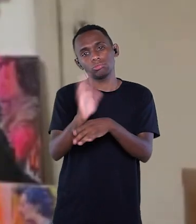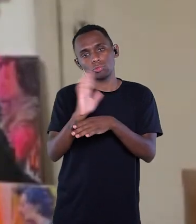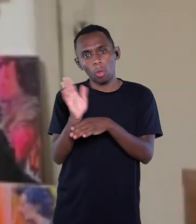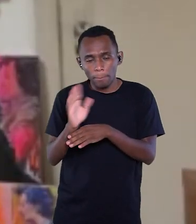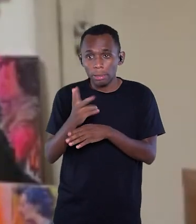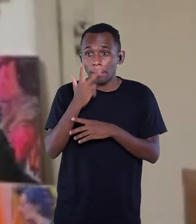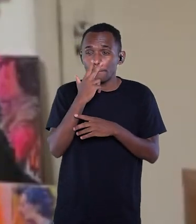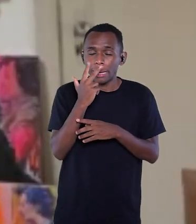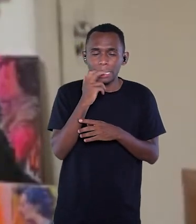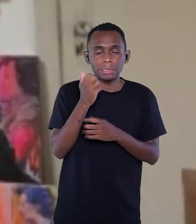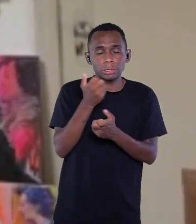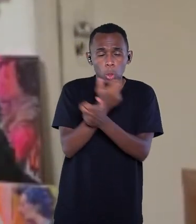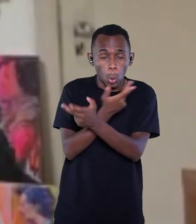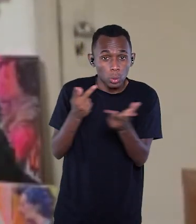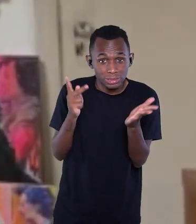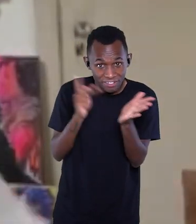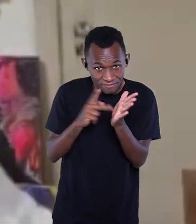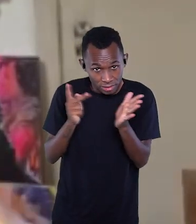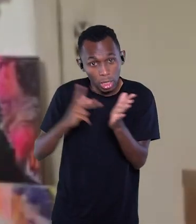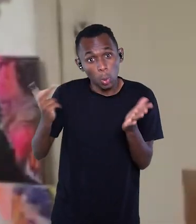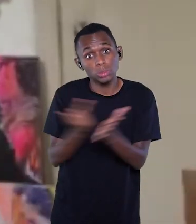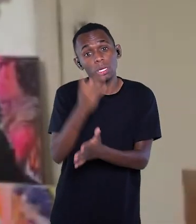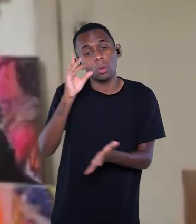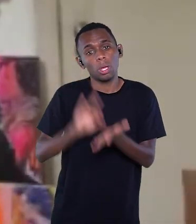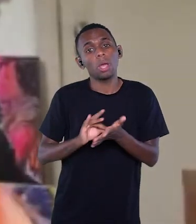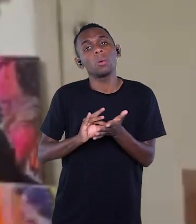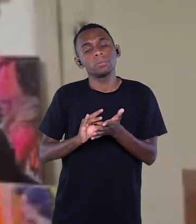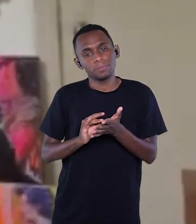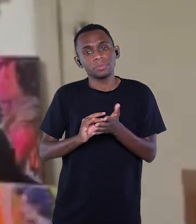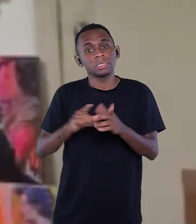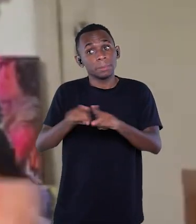que parece uma coisa verdadeira, arquivo